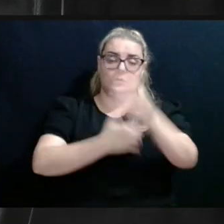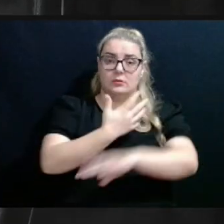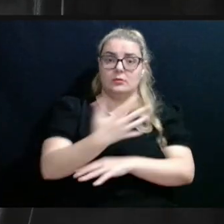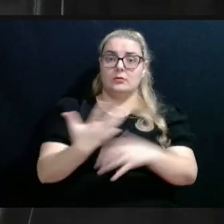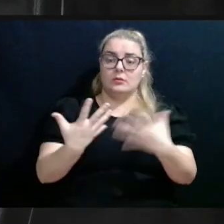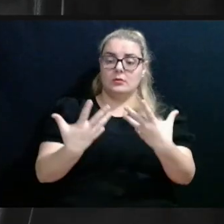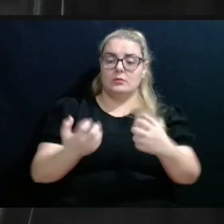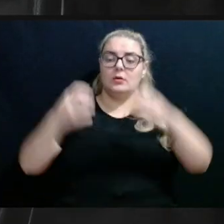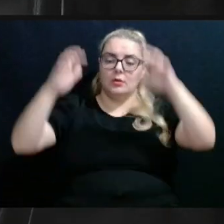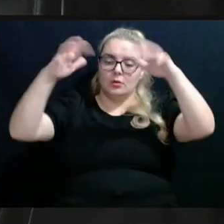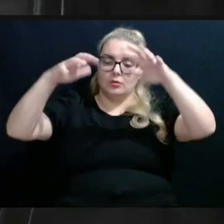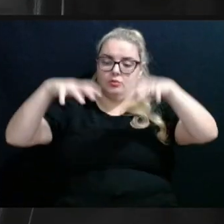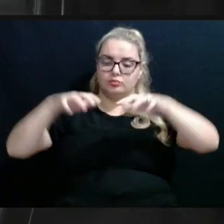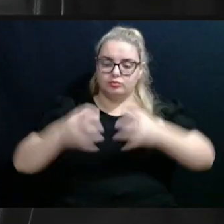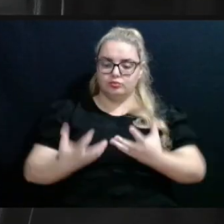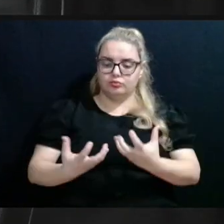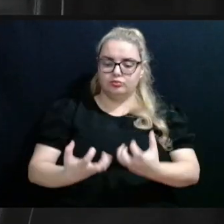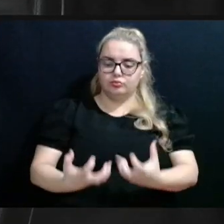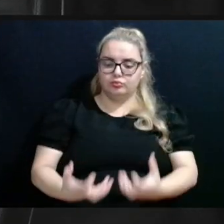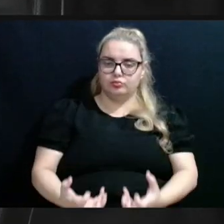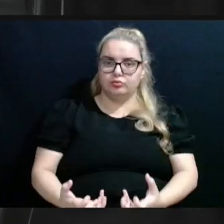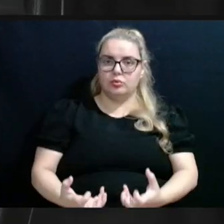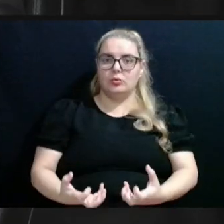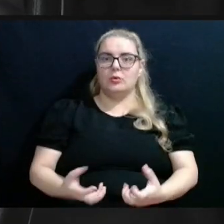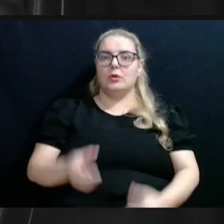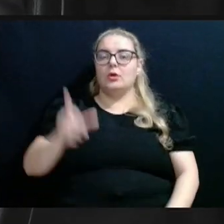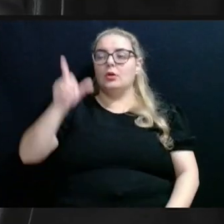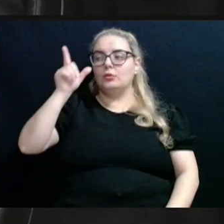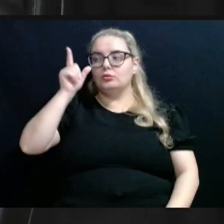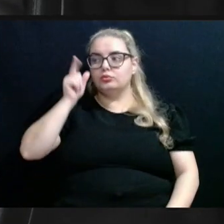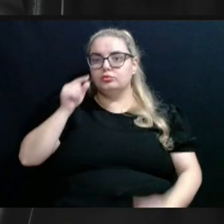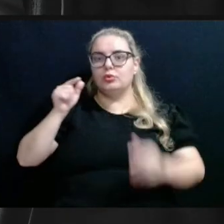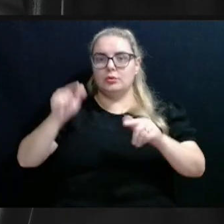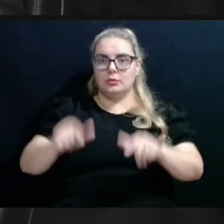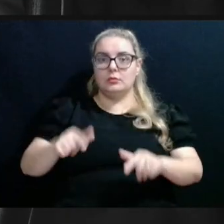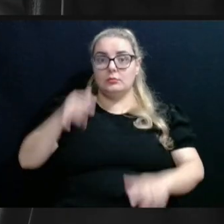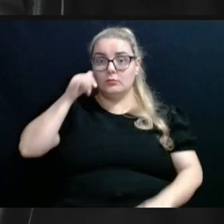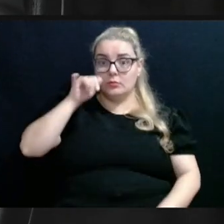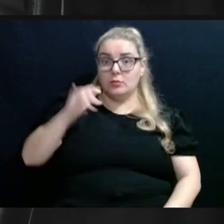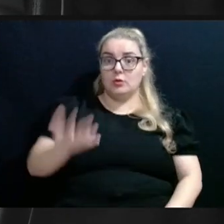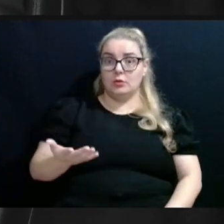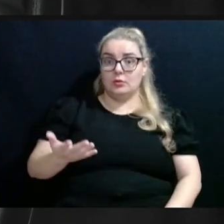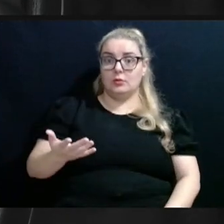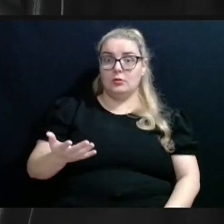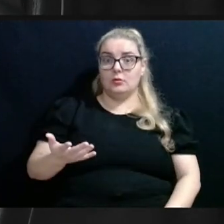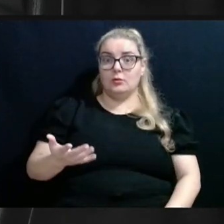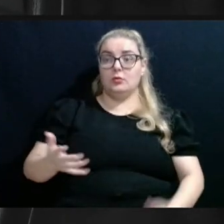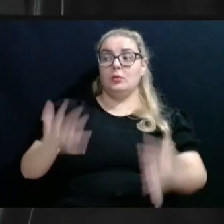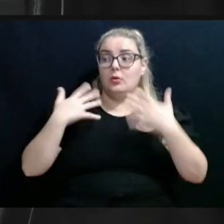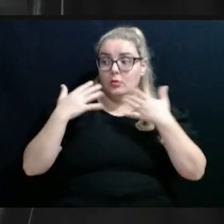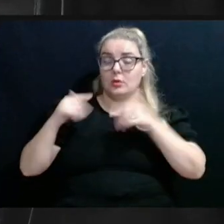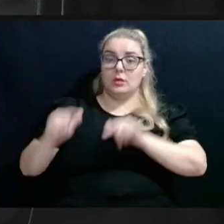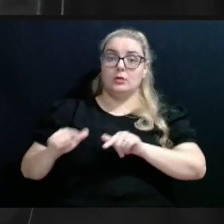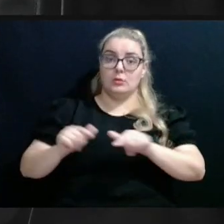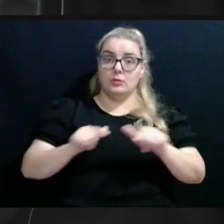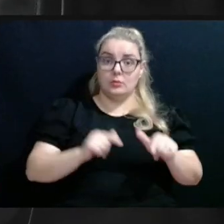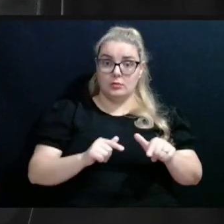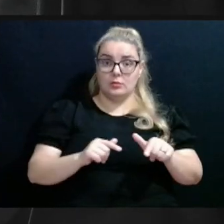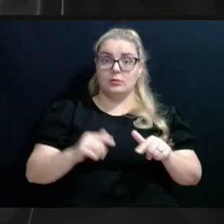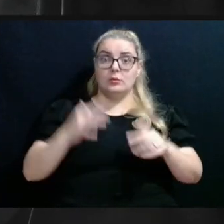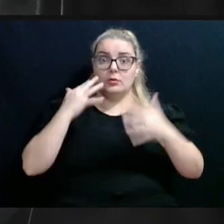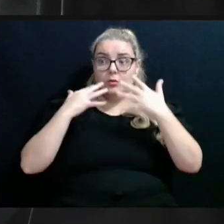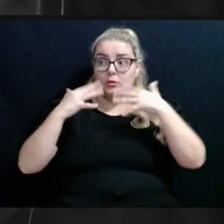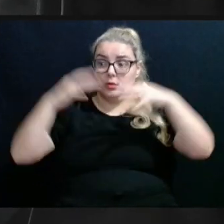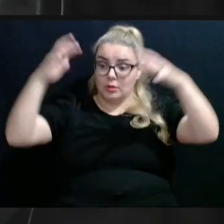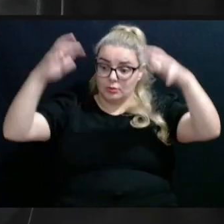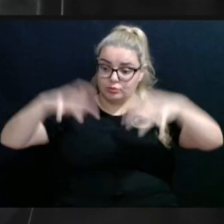chuva e resfriar um pouco o ambiente para evitar o calor local, que isso atrai muitas chuvas